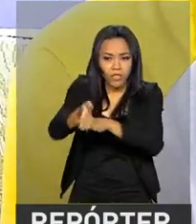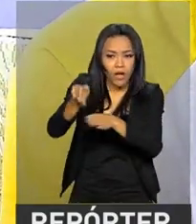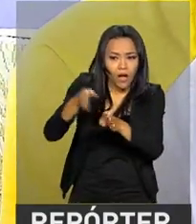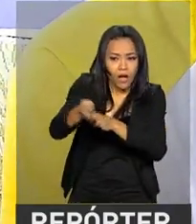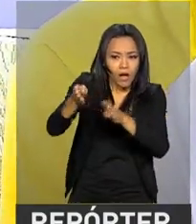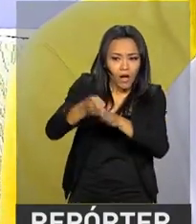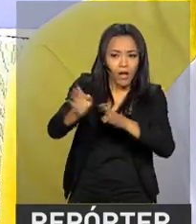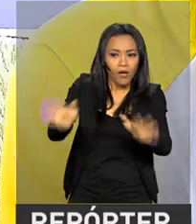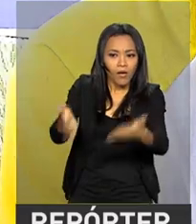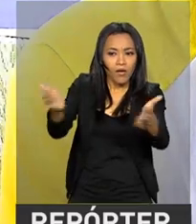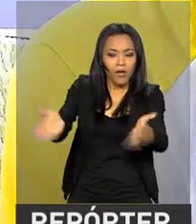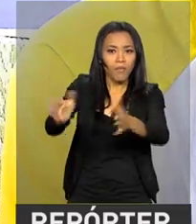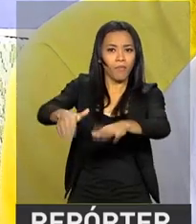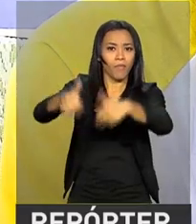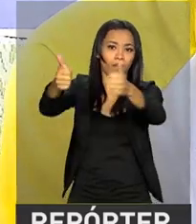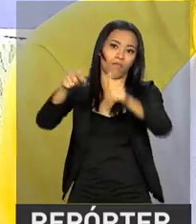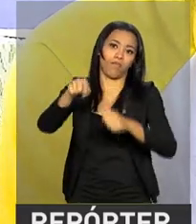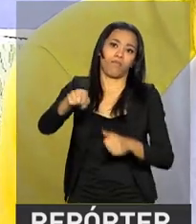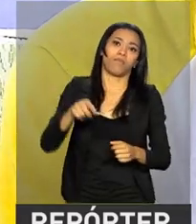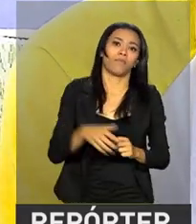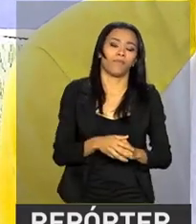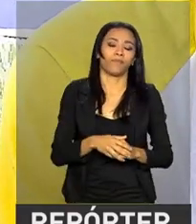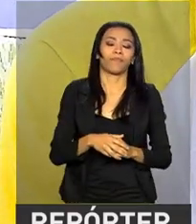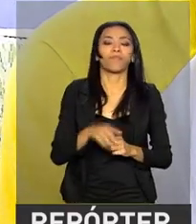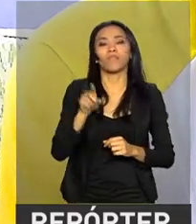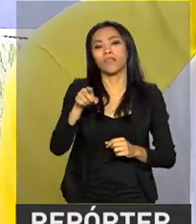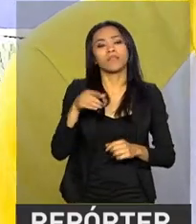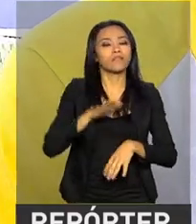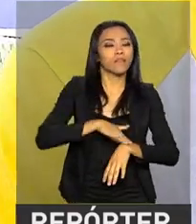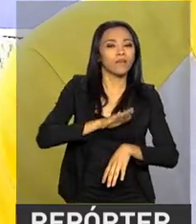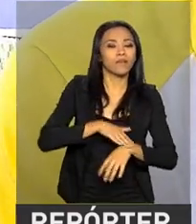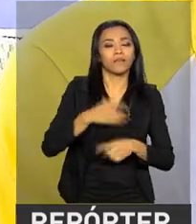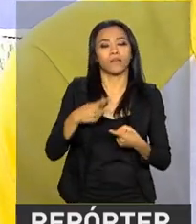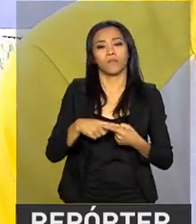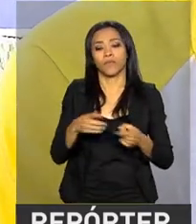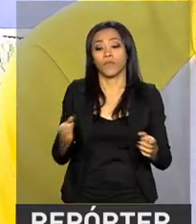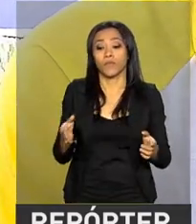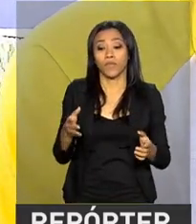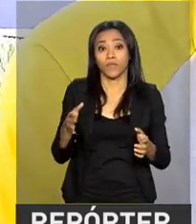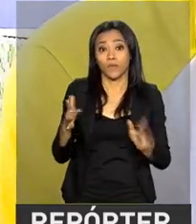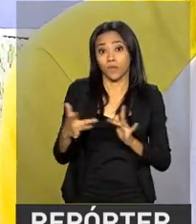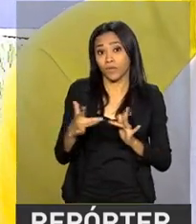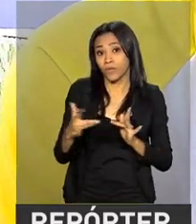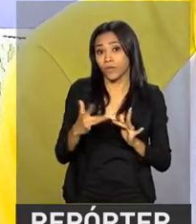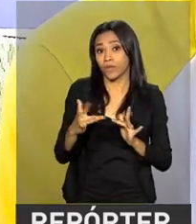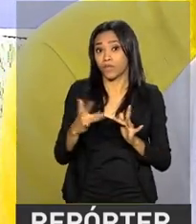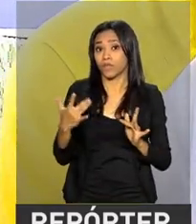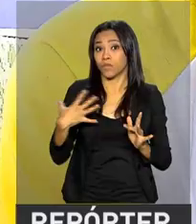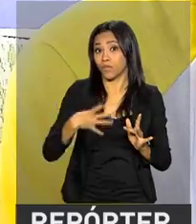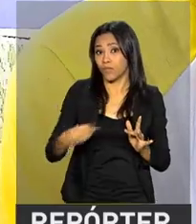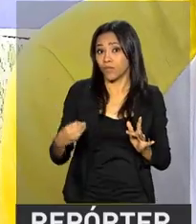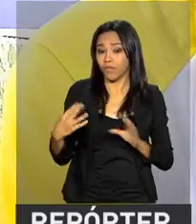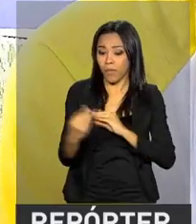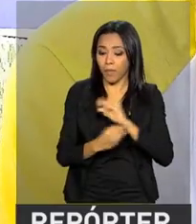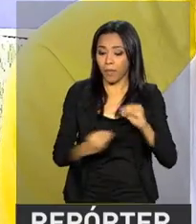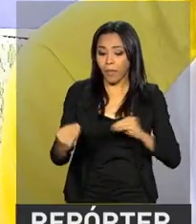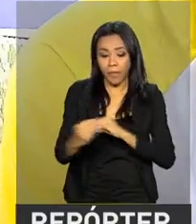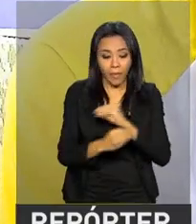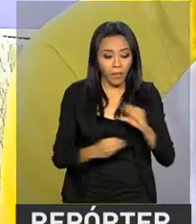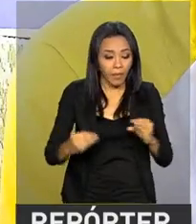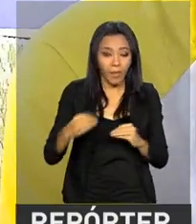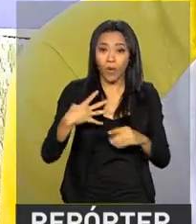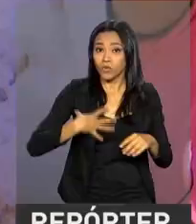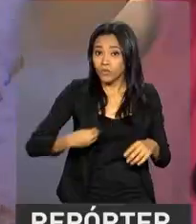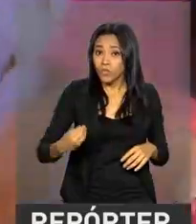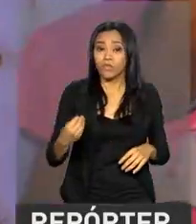ela já tem de melhor. É, nessa questão de tempo, de estimular os filhos, sentar numa rodinha de conversa, que às vezes não